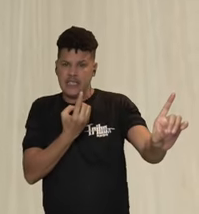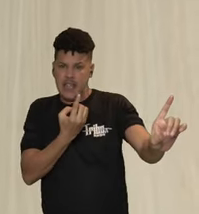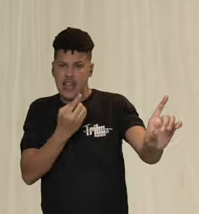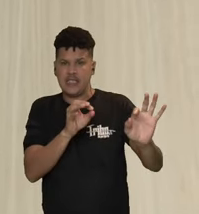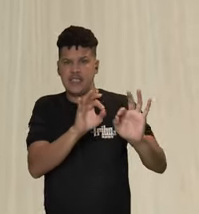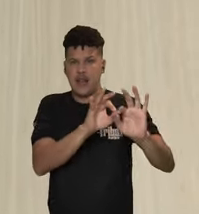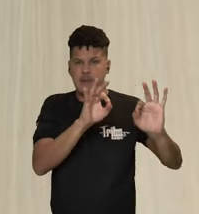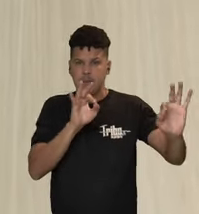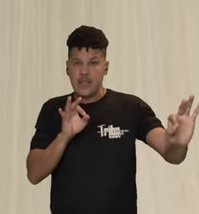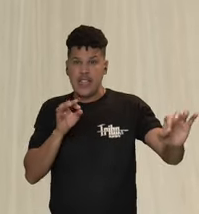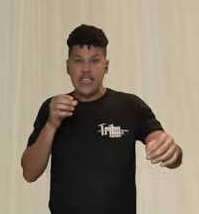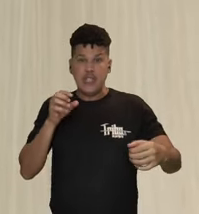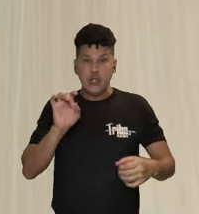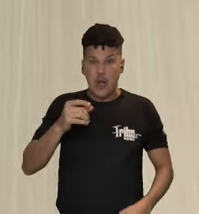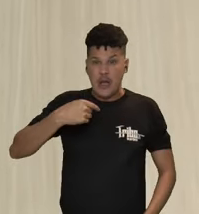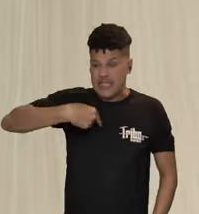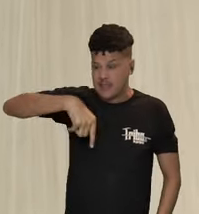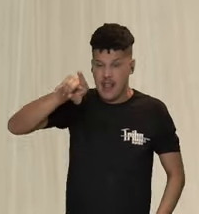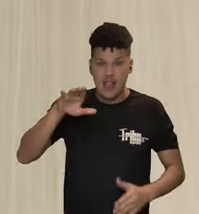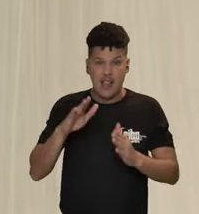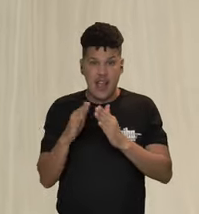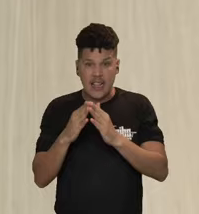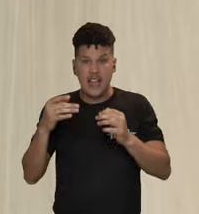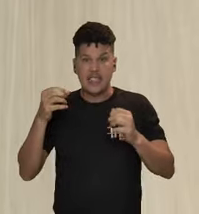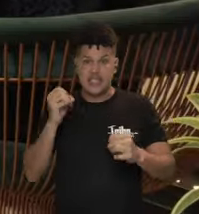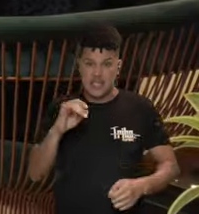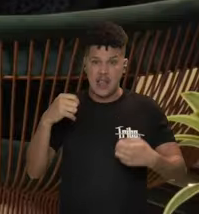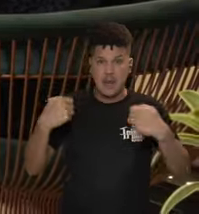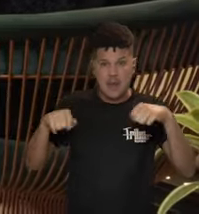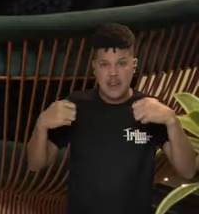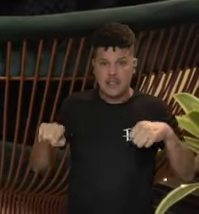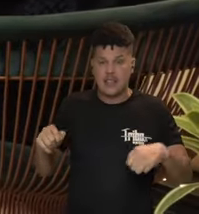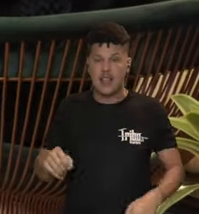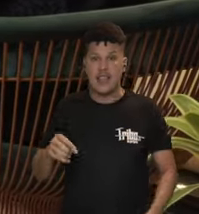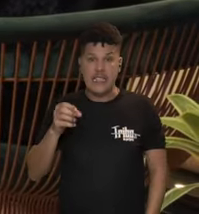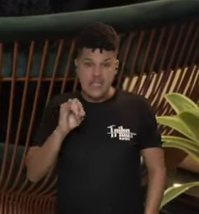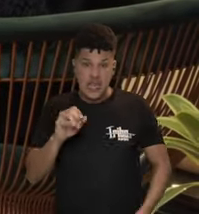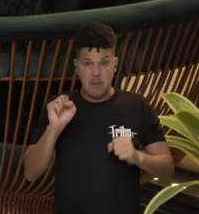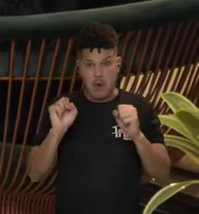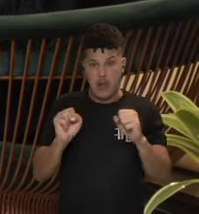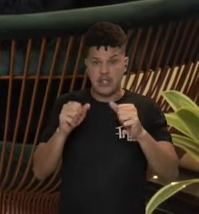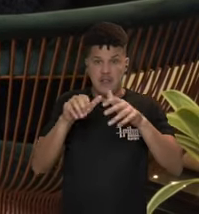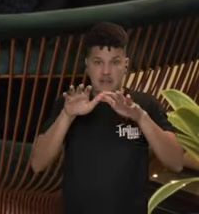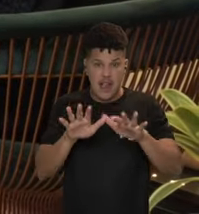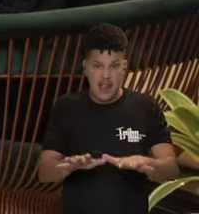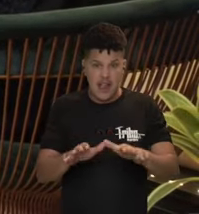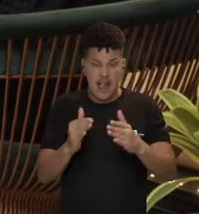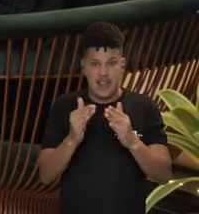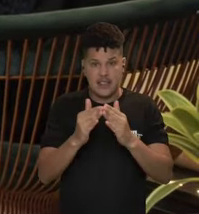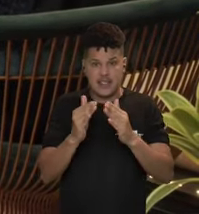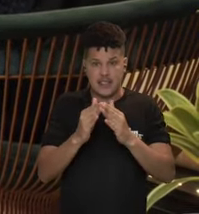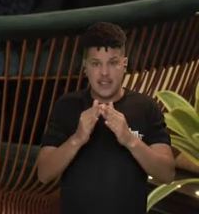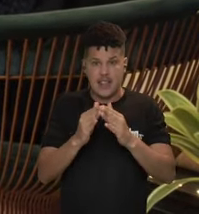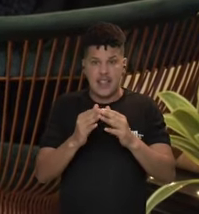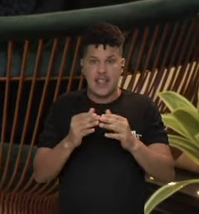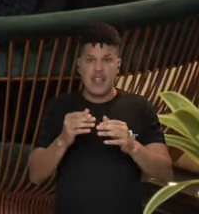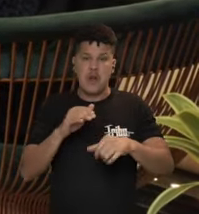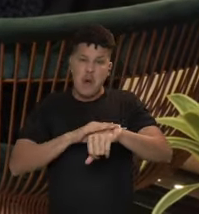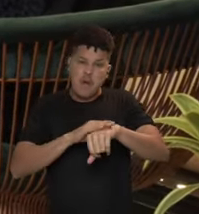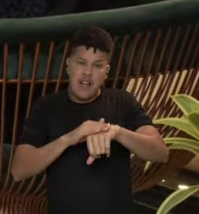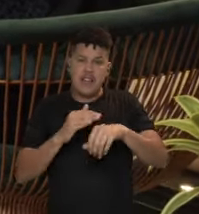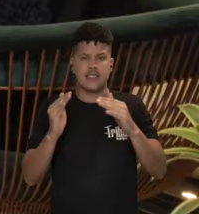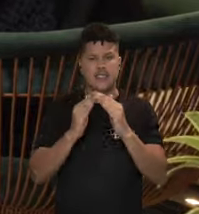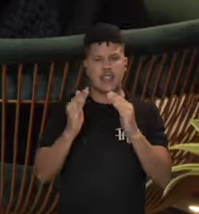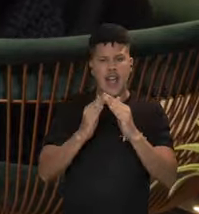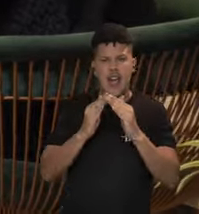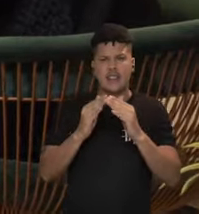se for necessário. Só quem tem que sair também, né, mano? Verdade. Quem puder ficar em casa, fica em casa com a tua família, troca uma ideia, pega teus filhos. Eu acho que